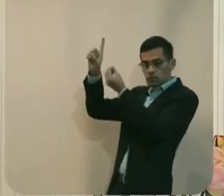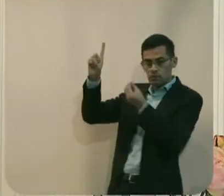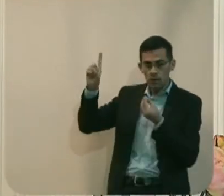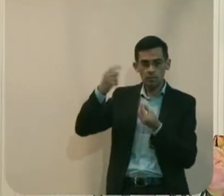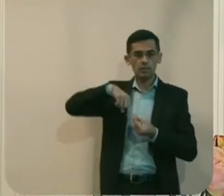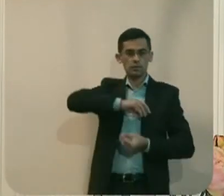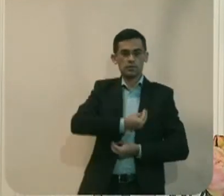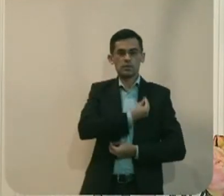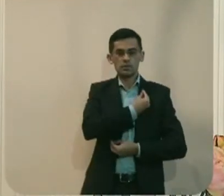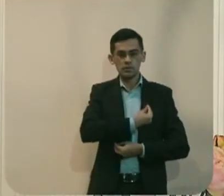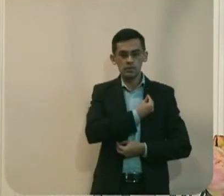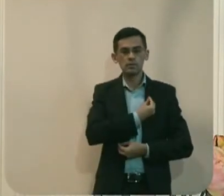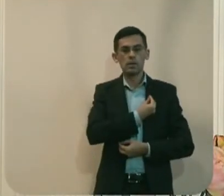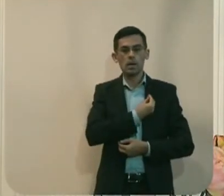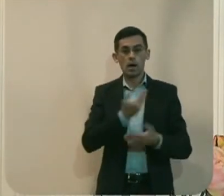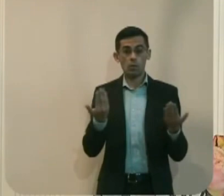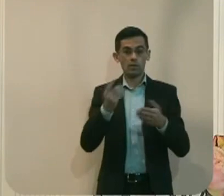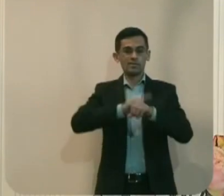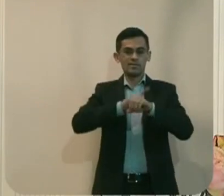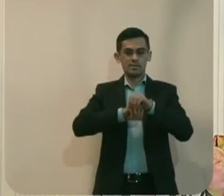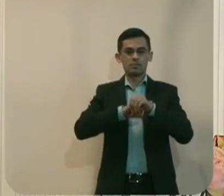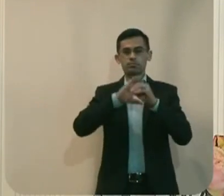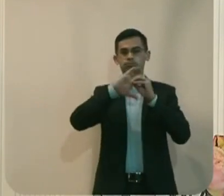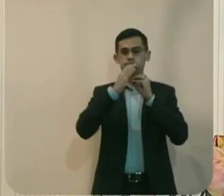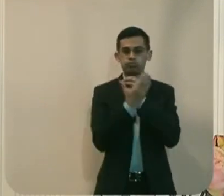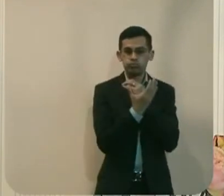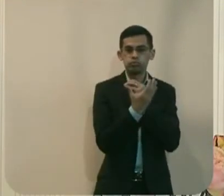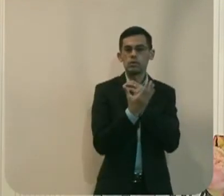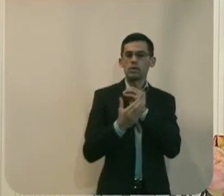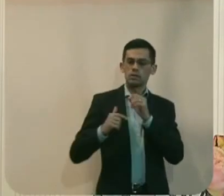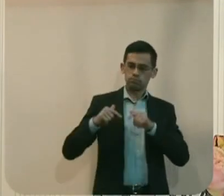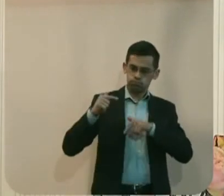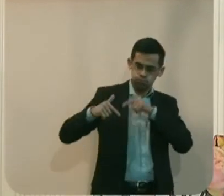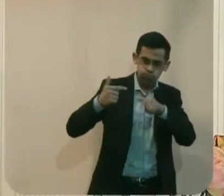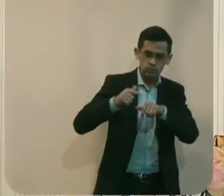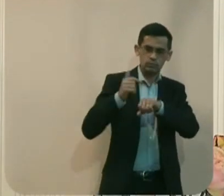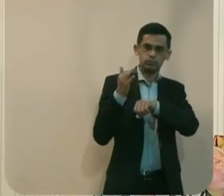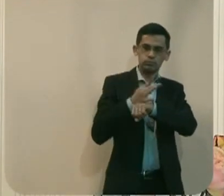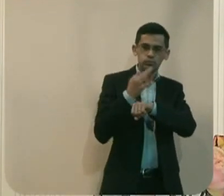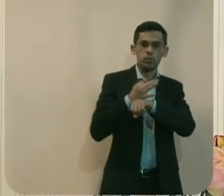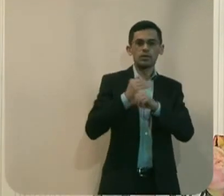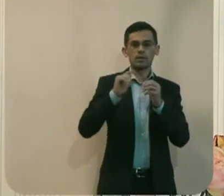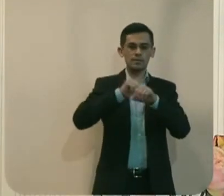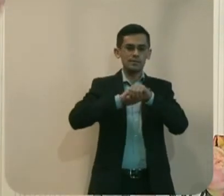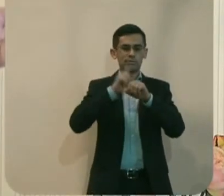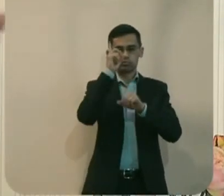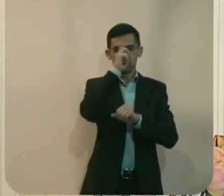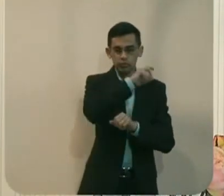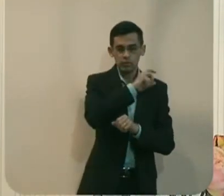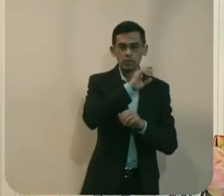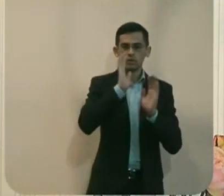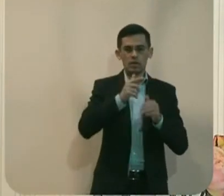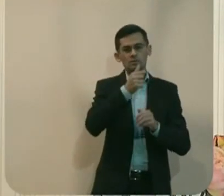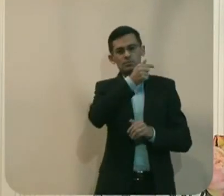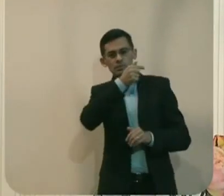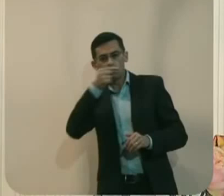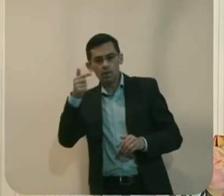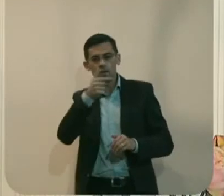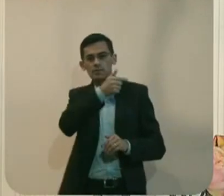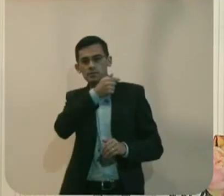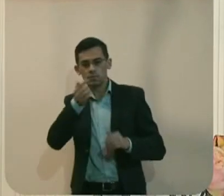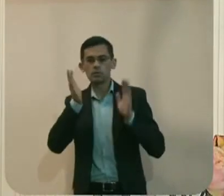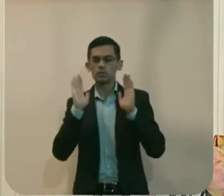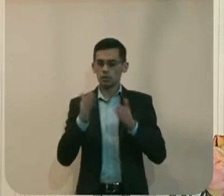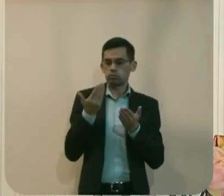espirituais que o Senhor coloca à nossa disposição para enfrentar momentos de crise. Isso já há algumas semanas a gente